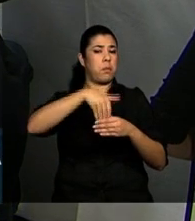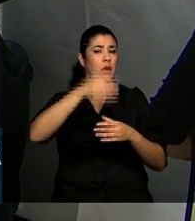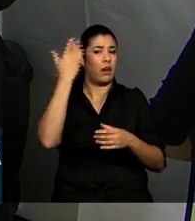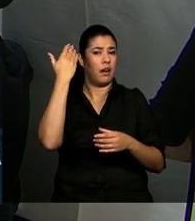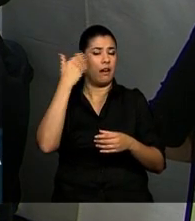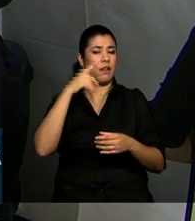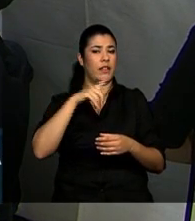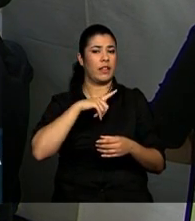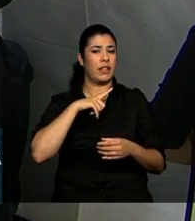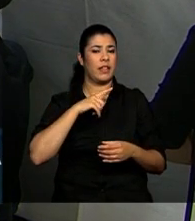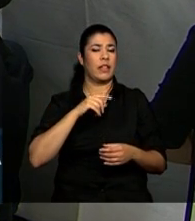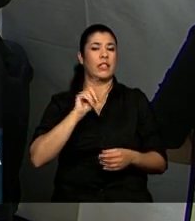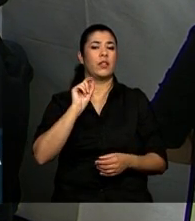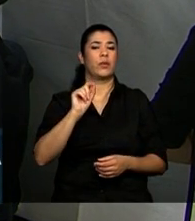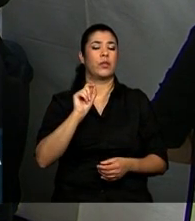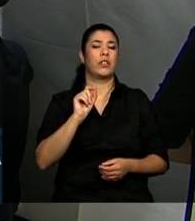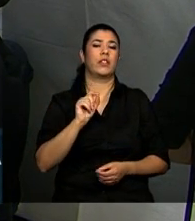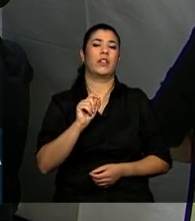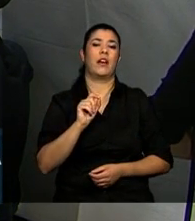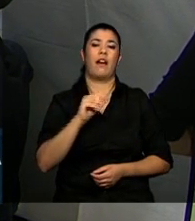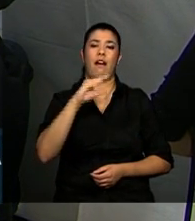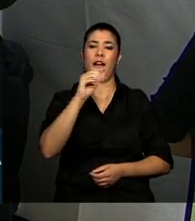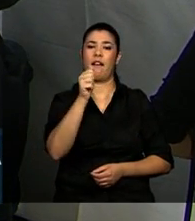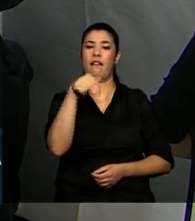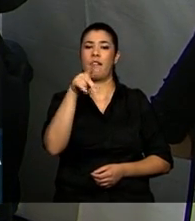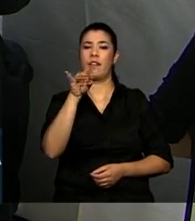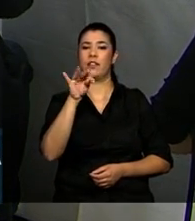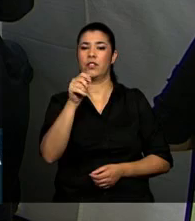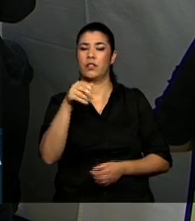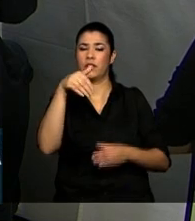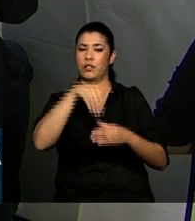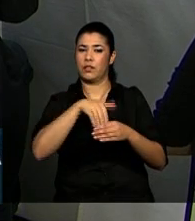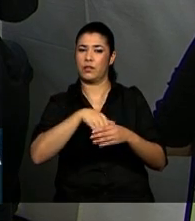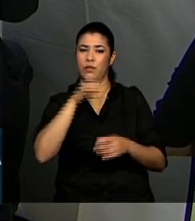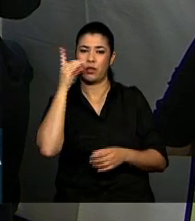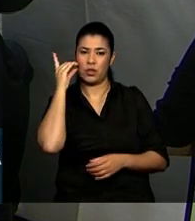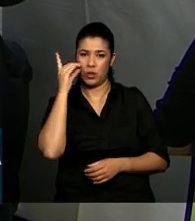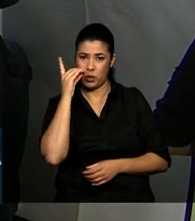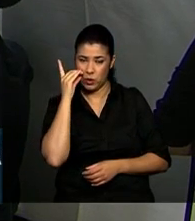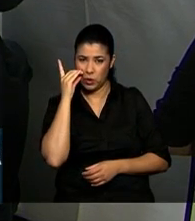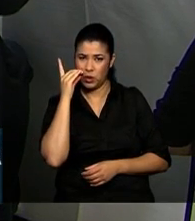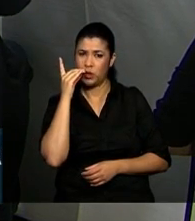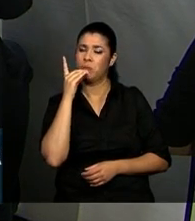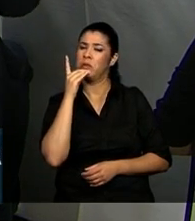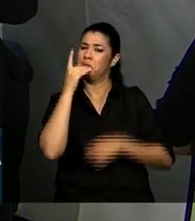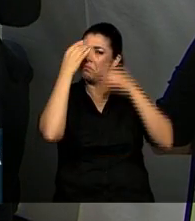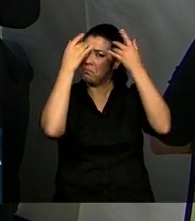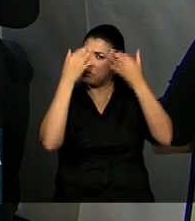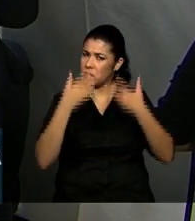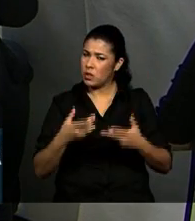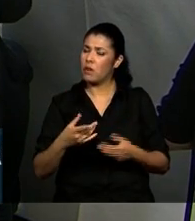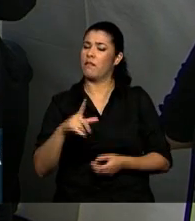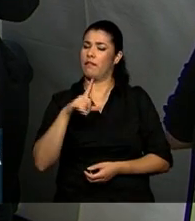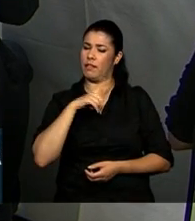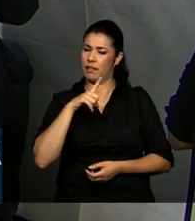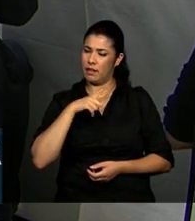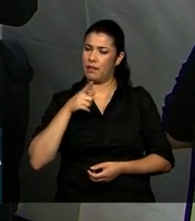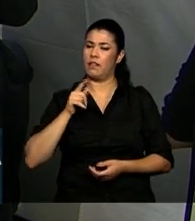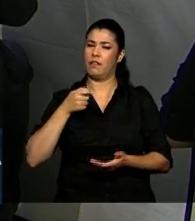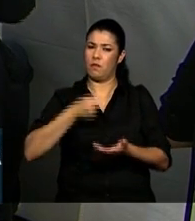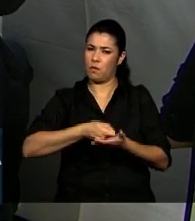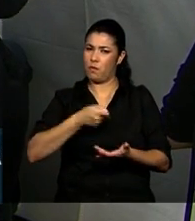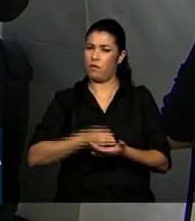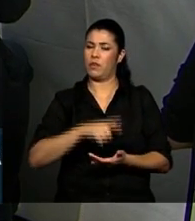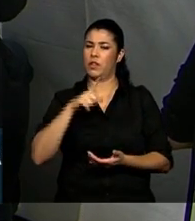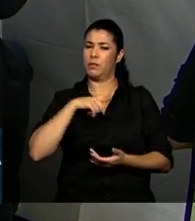pela então candidata à reeleição Dilma Rousseff que haveria sim medidas de ajuste Eu